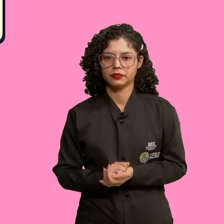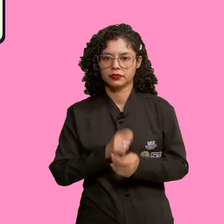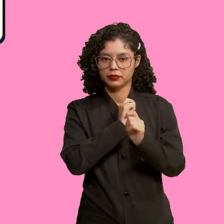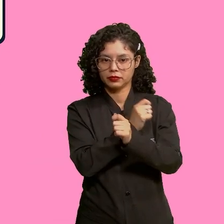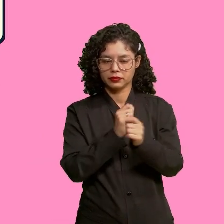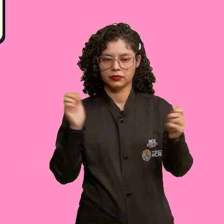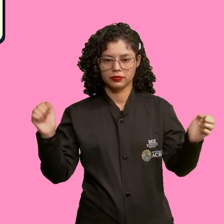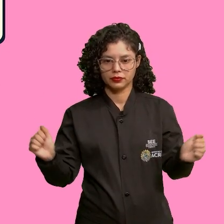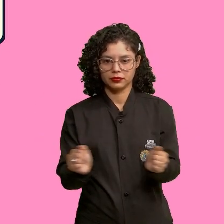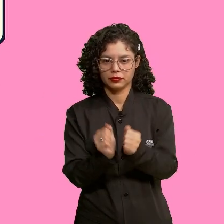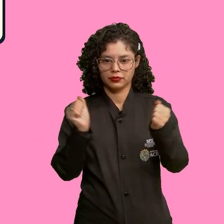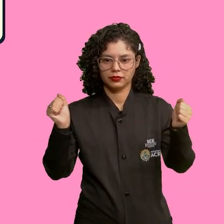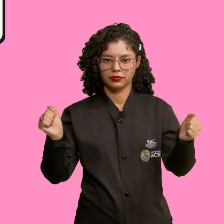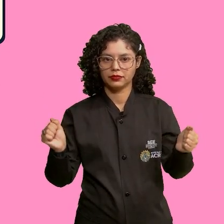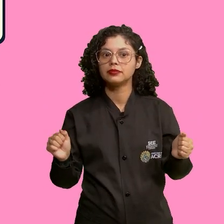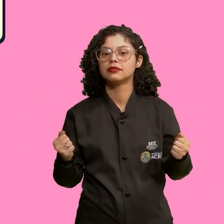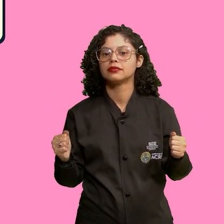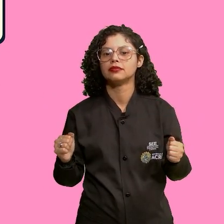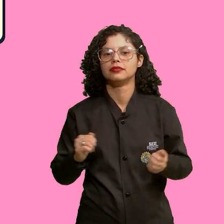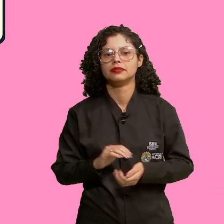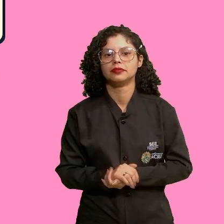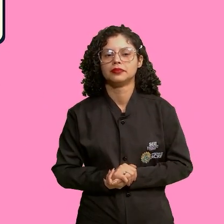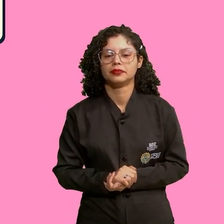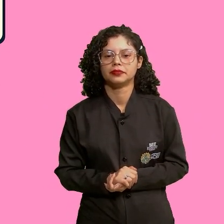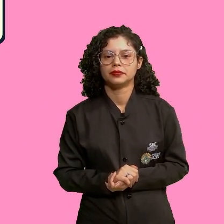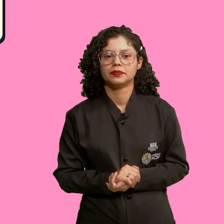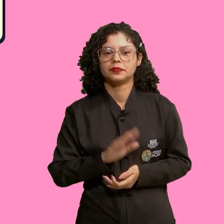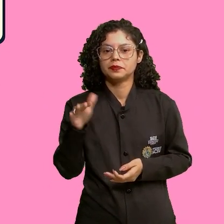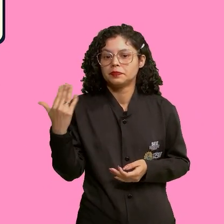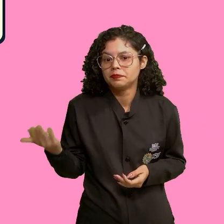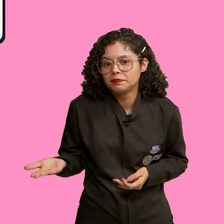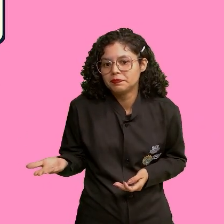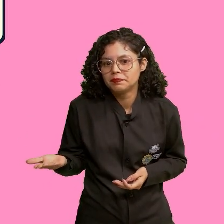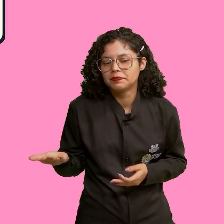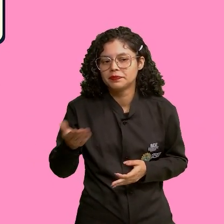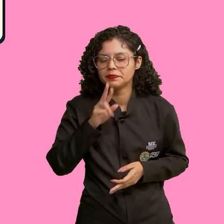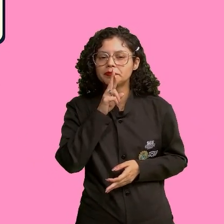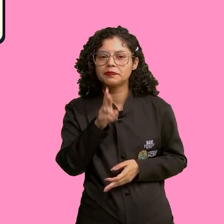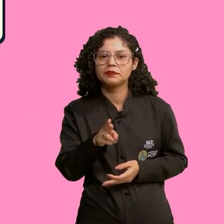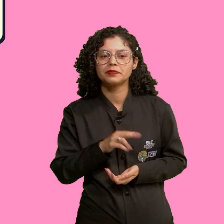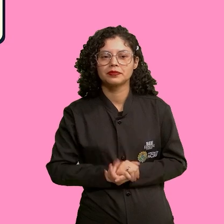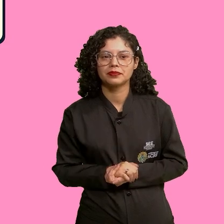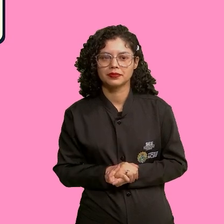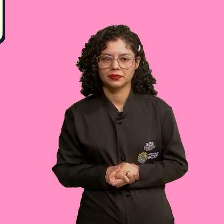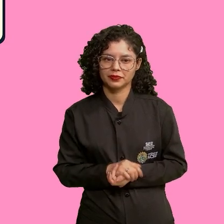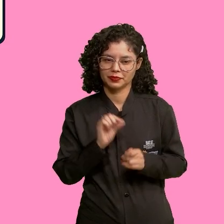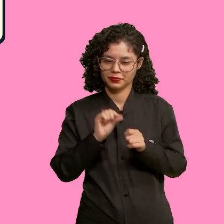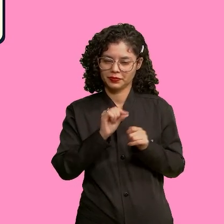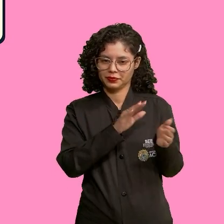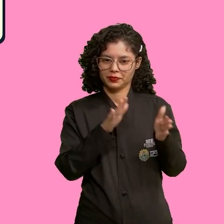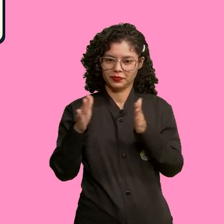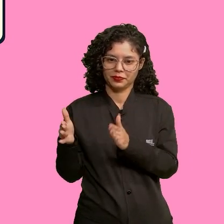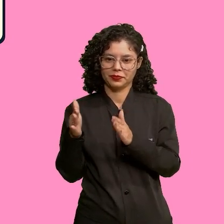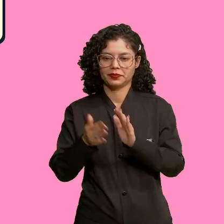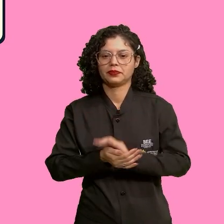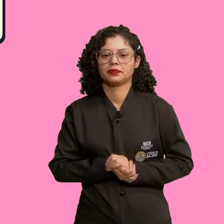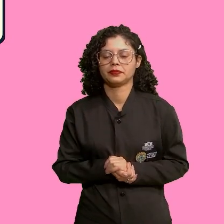pratos. Essa daí, hein? Qual é a resposta correta? Qual é que não faz